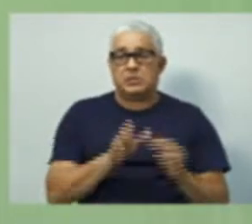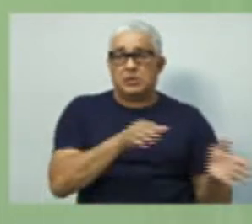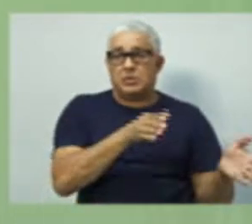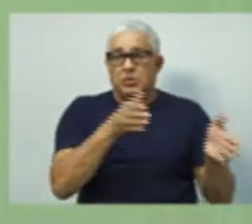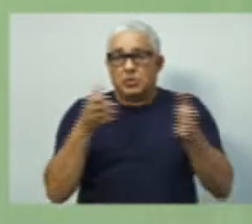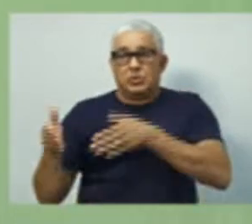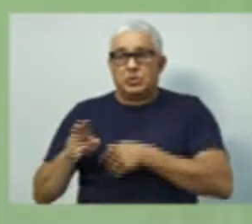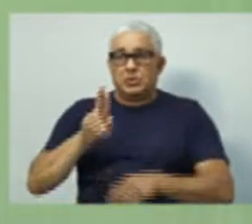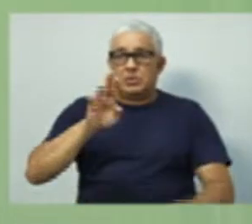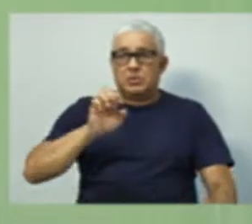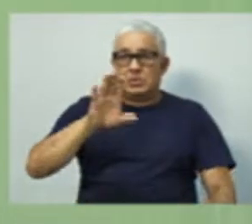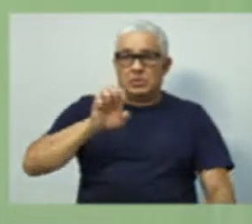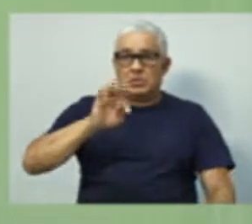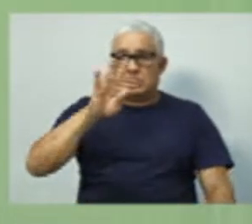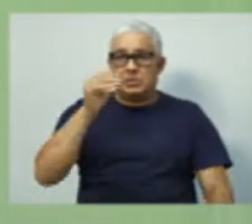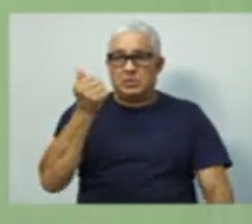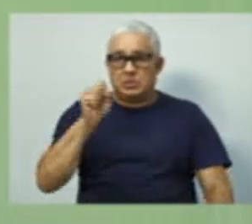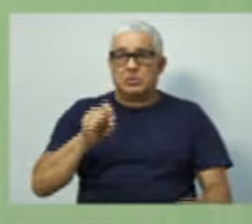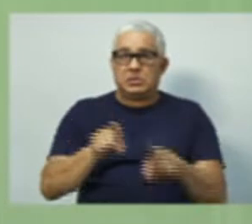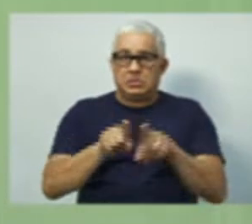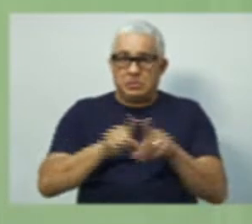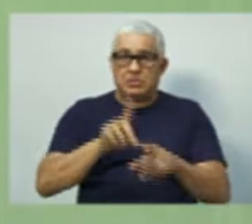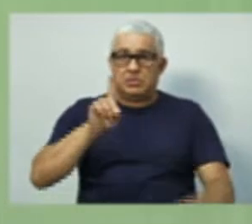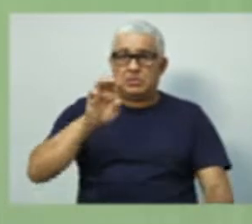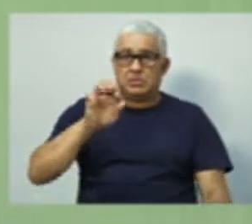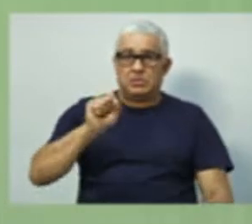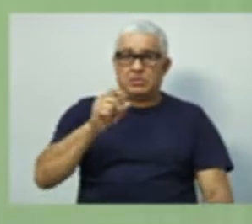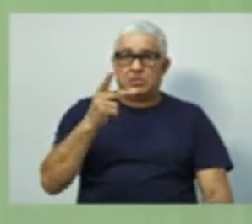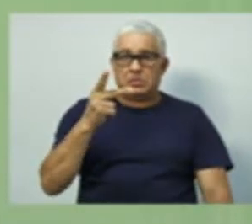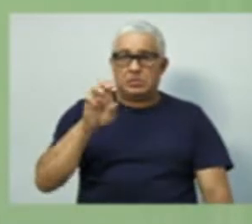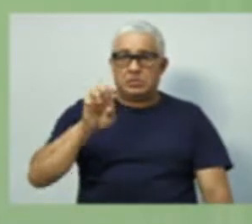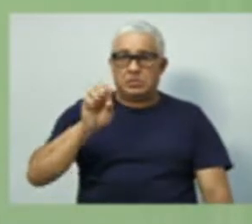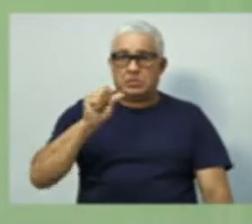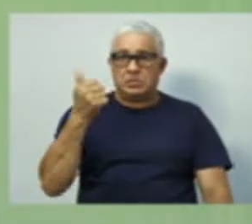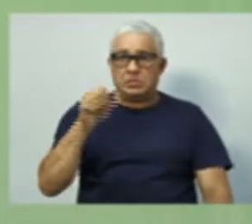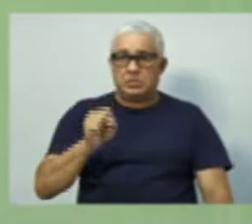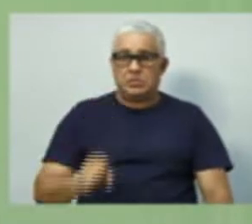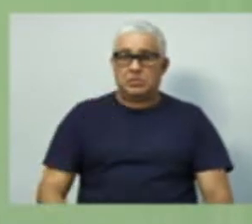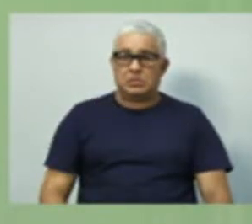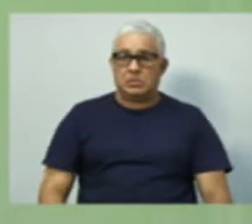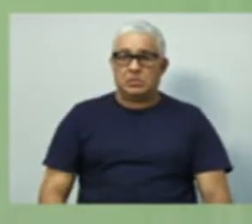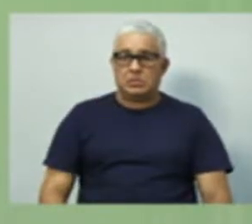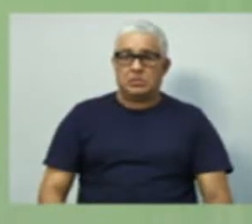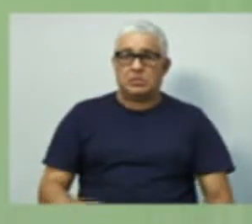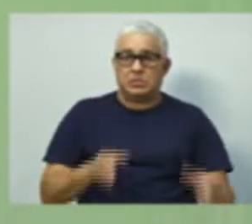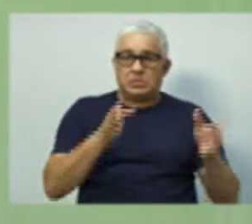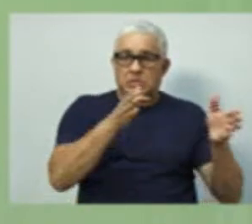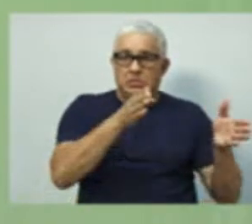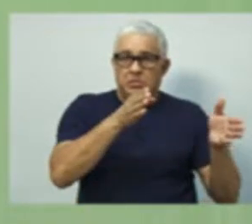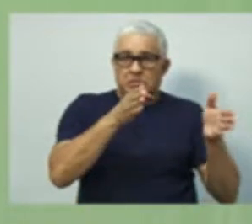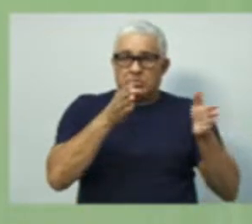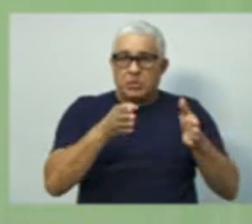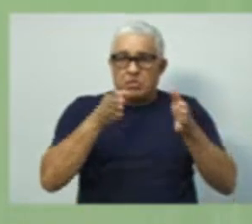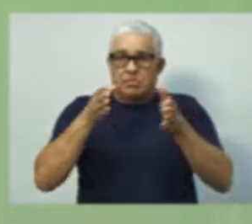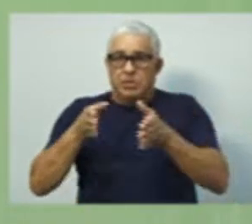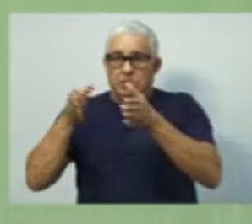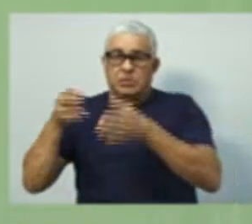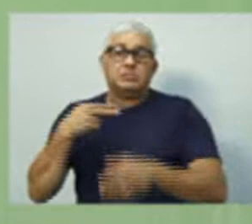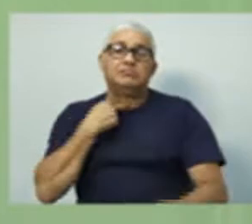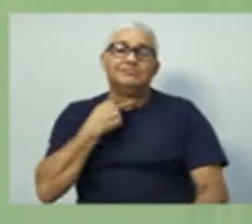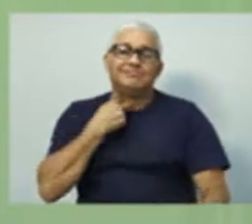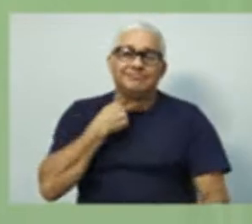as receitas e despesas, preferencialmente nesta ordem. Você não pode